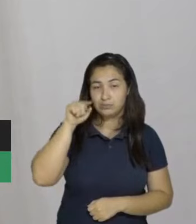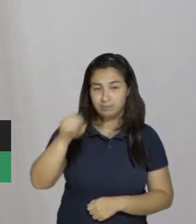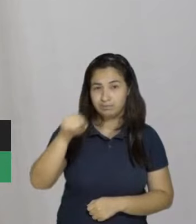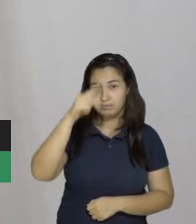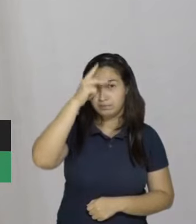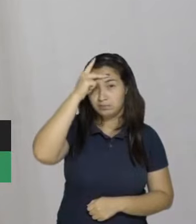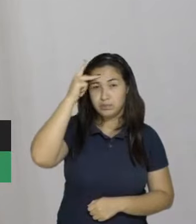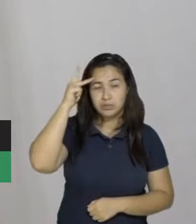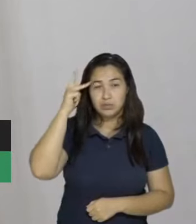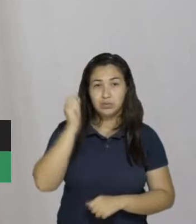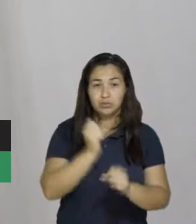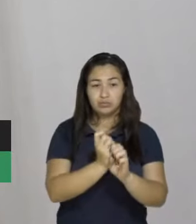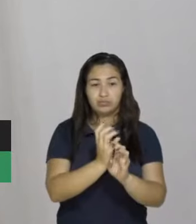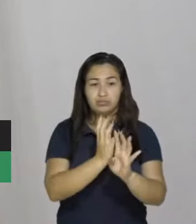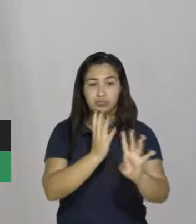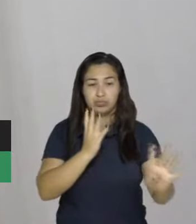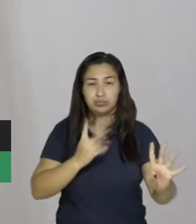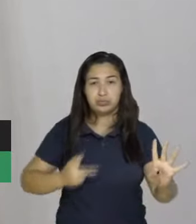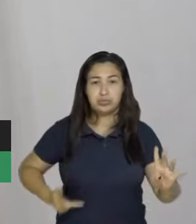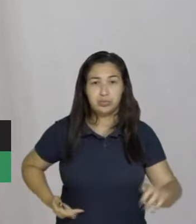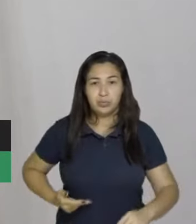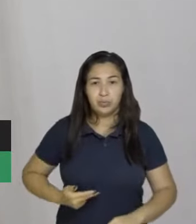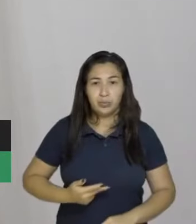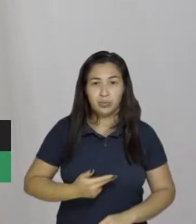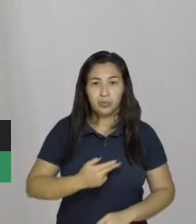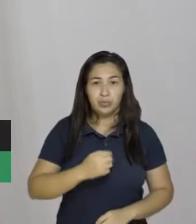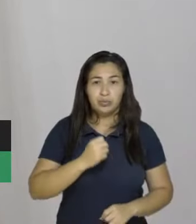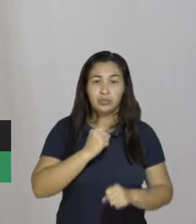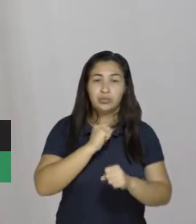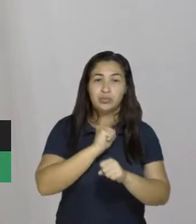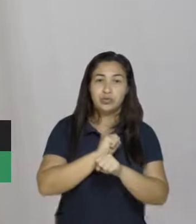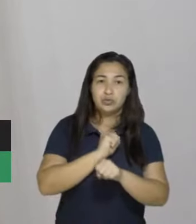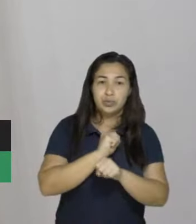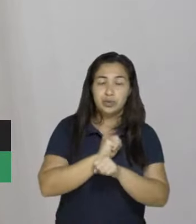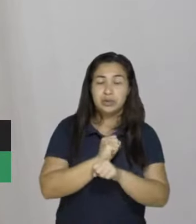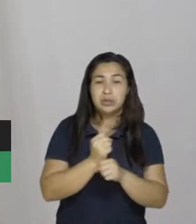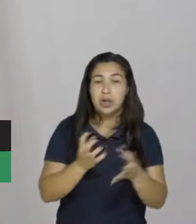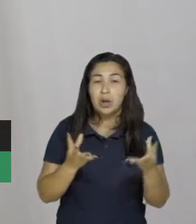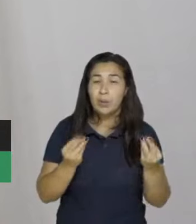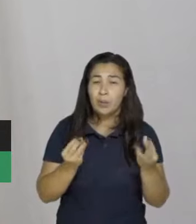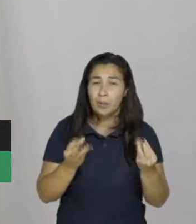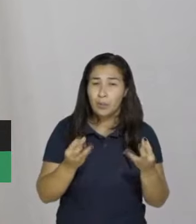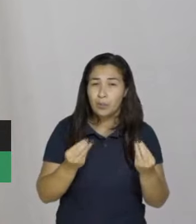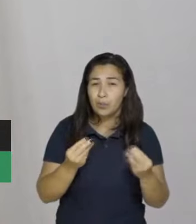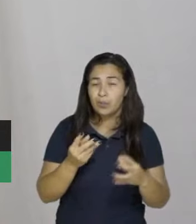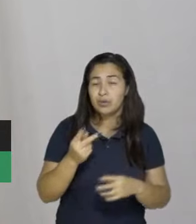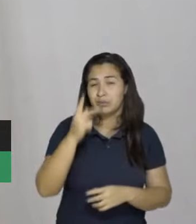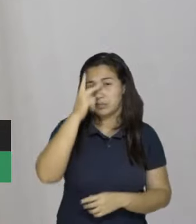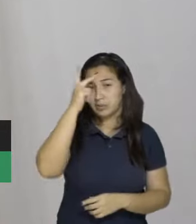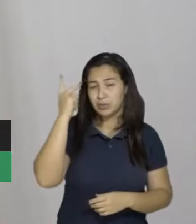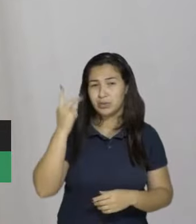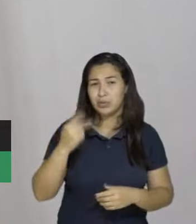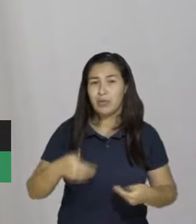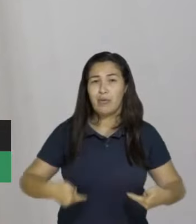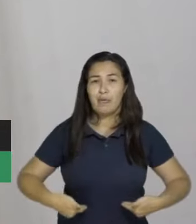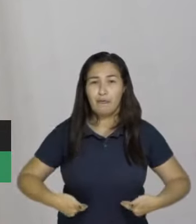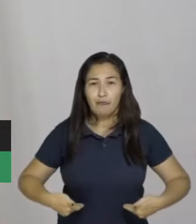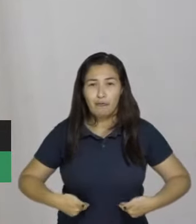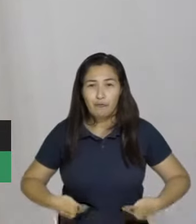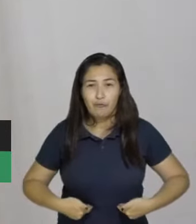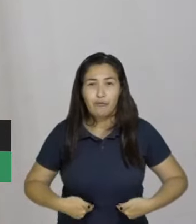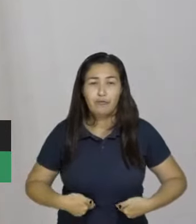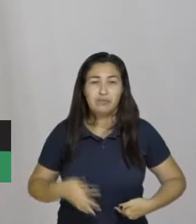fila por exames e cirurgias em Santa Catarina. Temos milhares passando fome. E